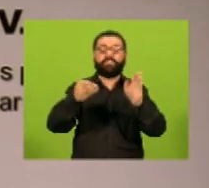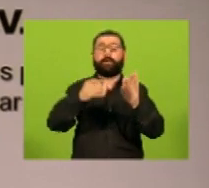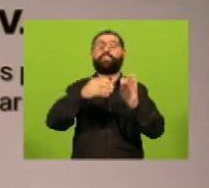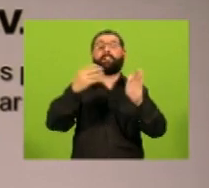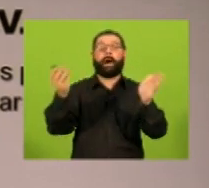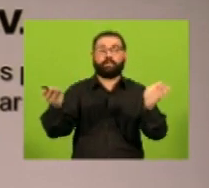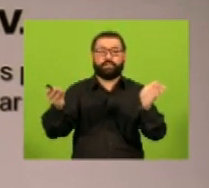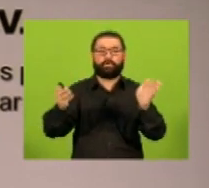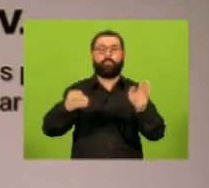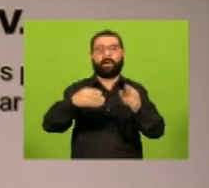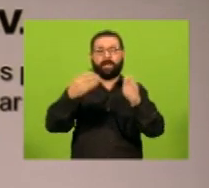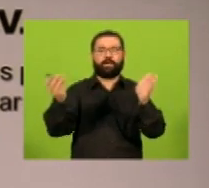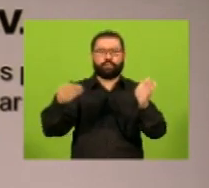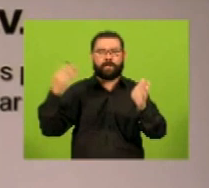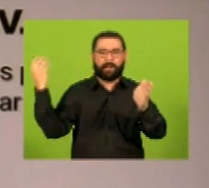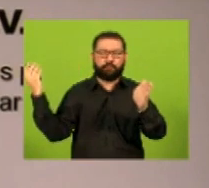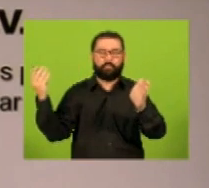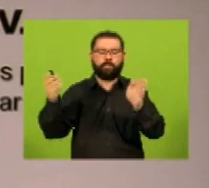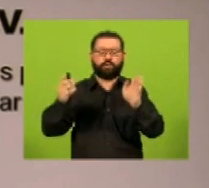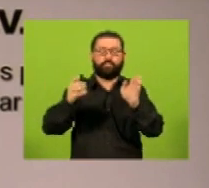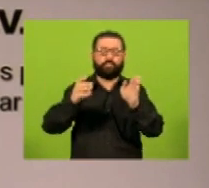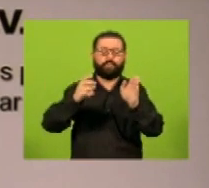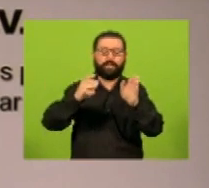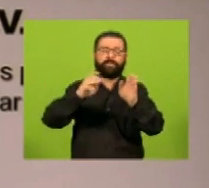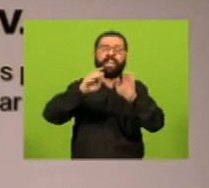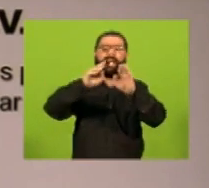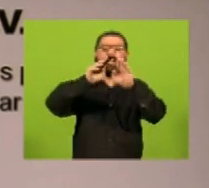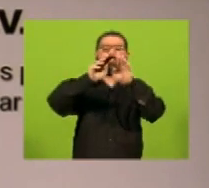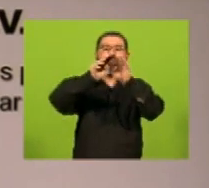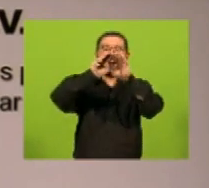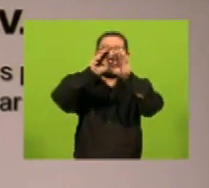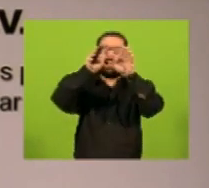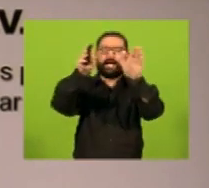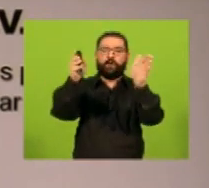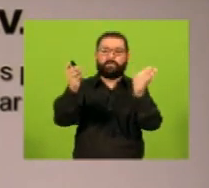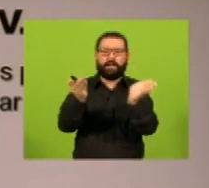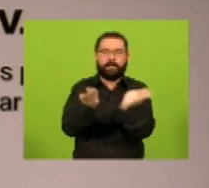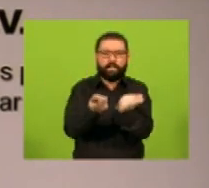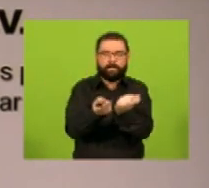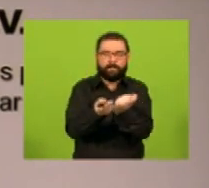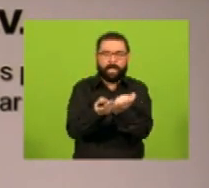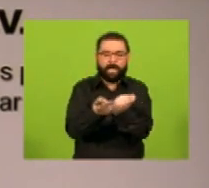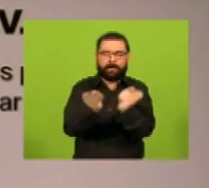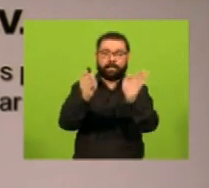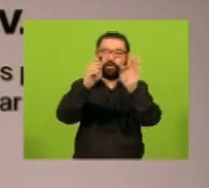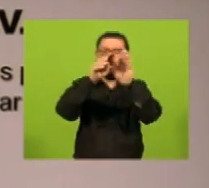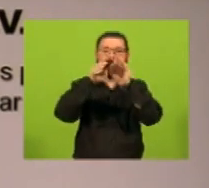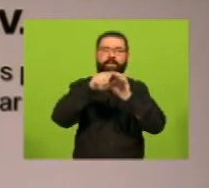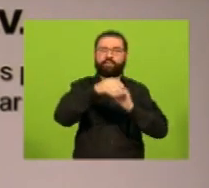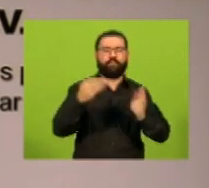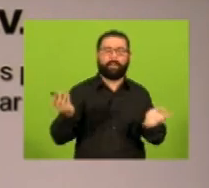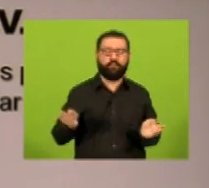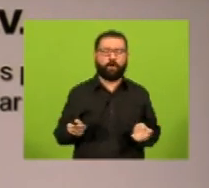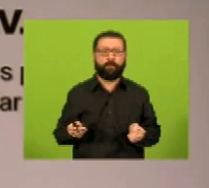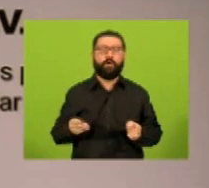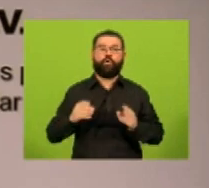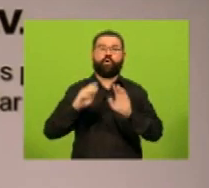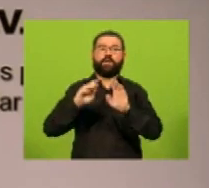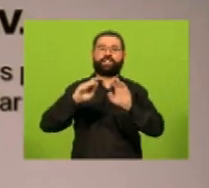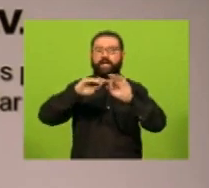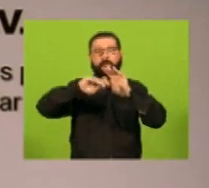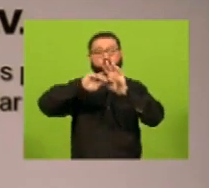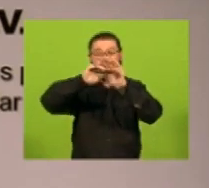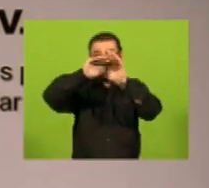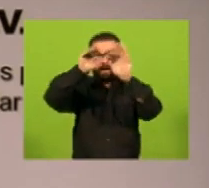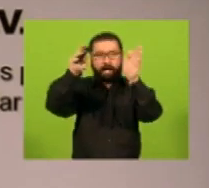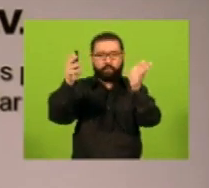o que a gente chama de cauda, que é a mistura da água com o produto, né? Ele só vai ter a cauda na superfície, no meio não. O